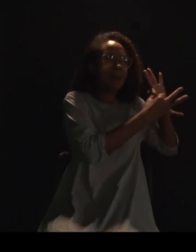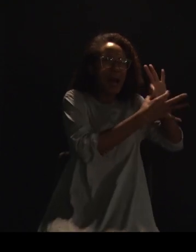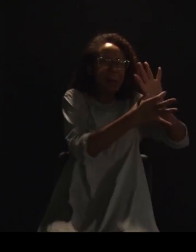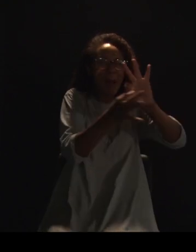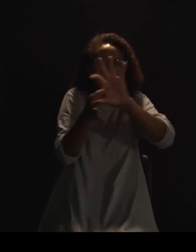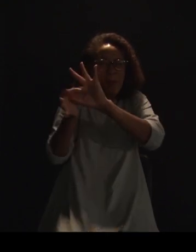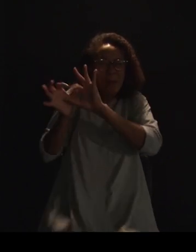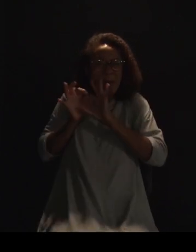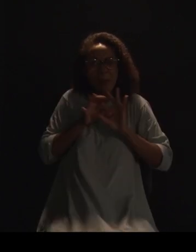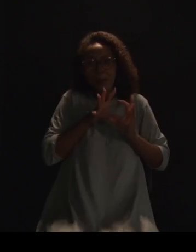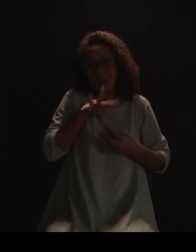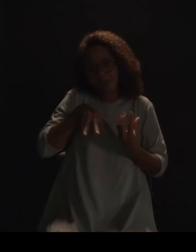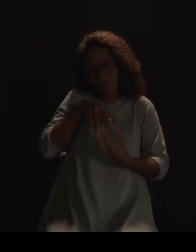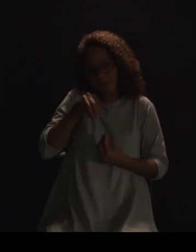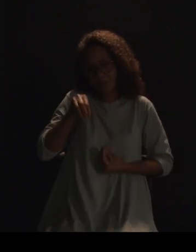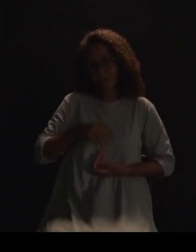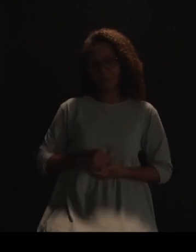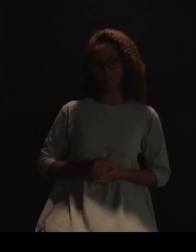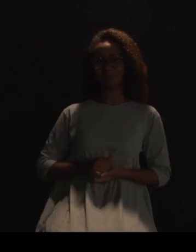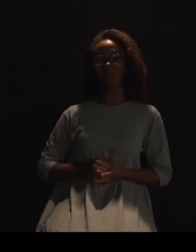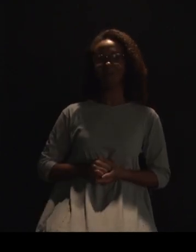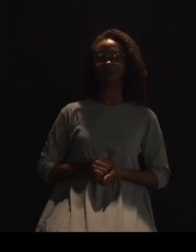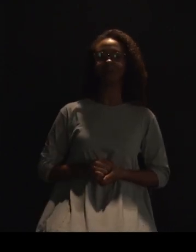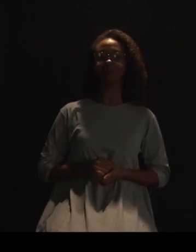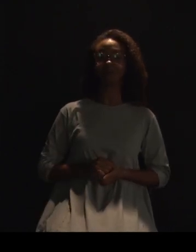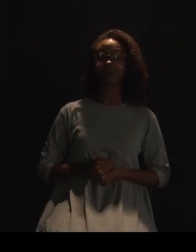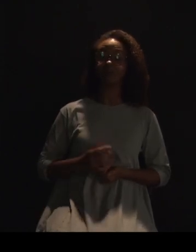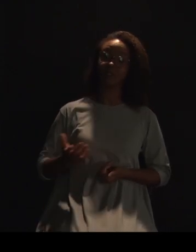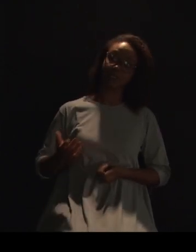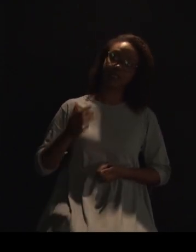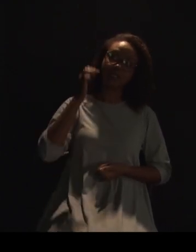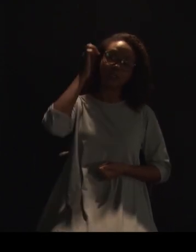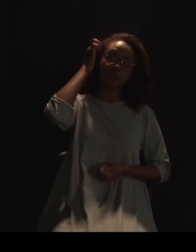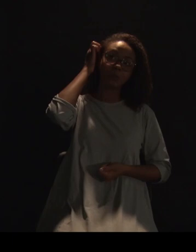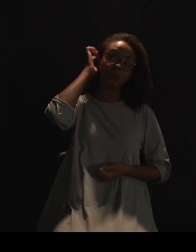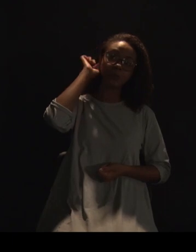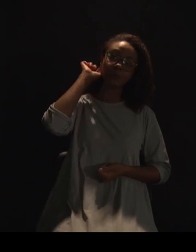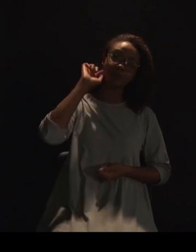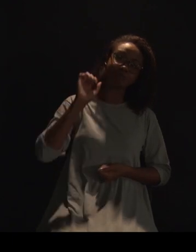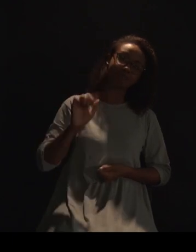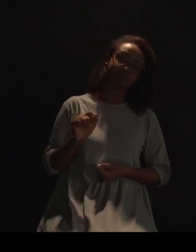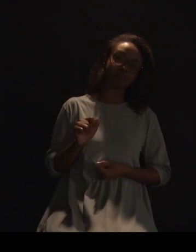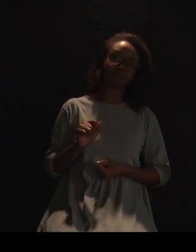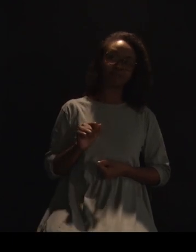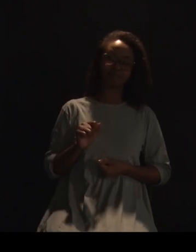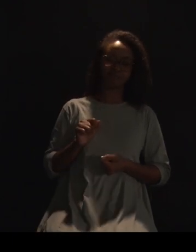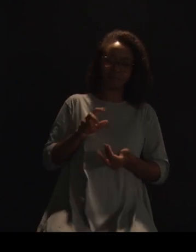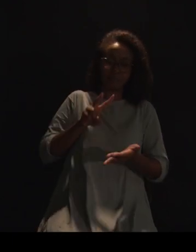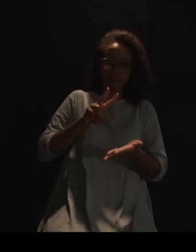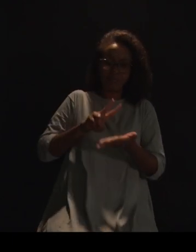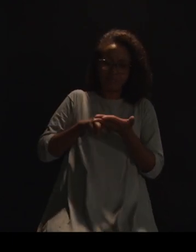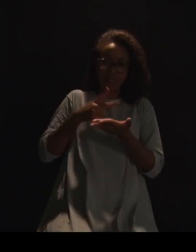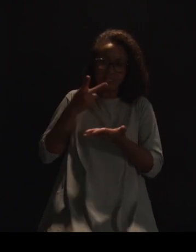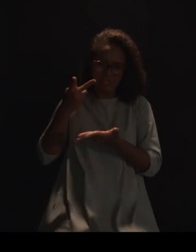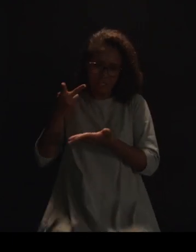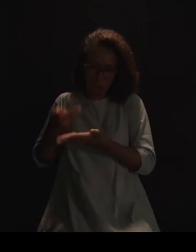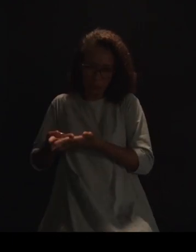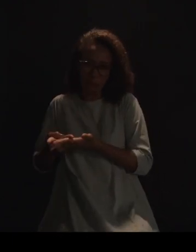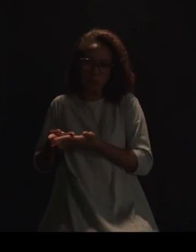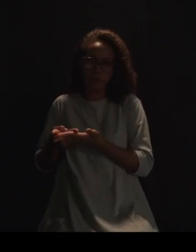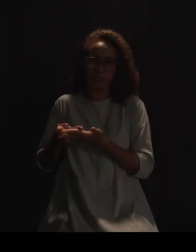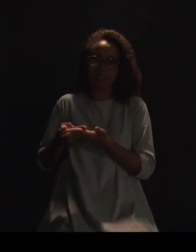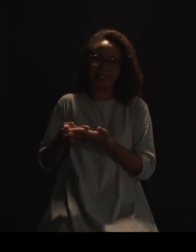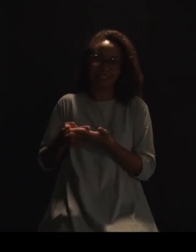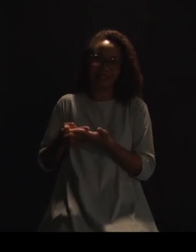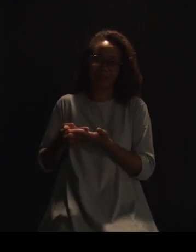então é a pergunta nexe é prejudicial algumas por é alguma coisa passada